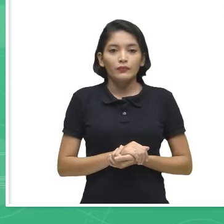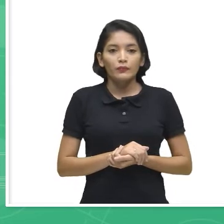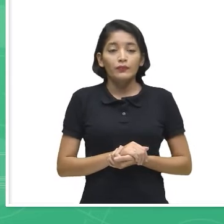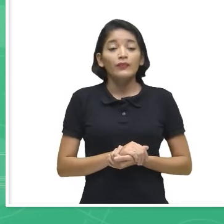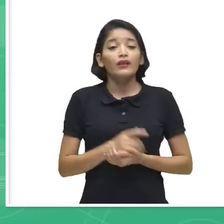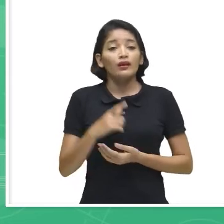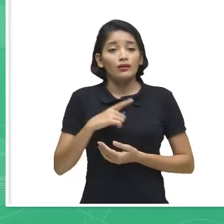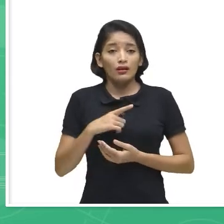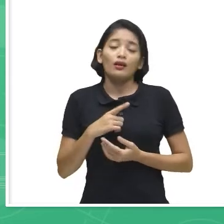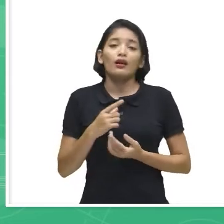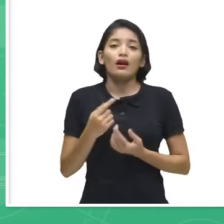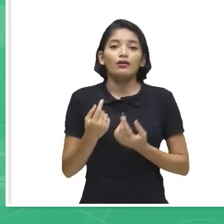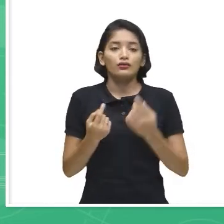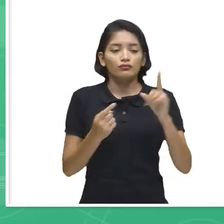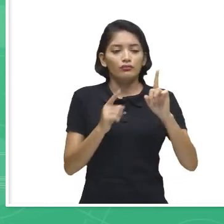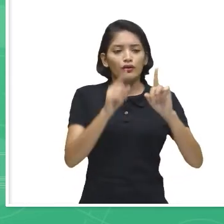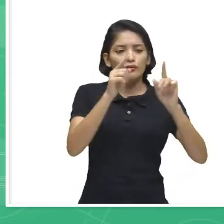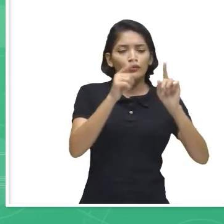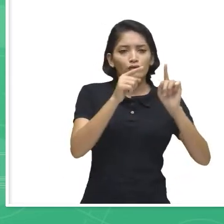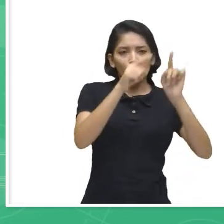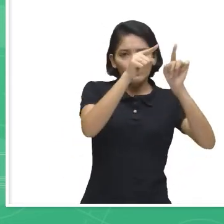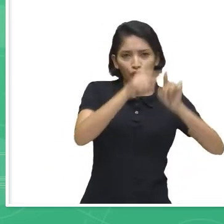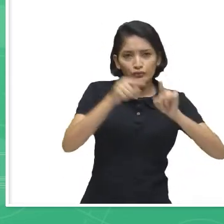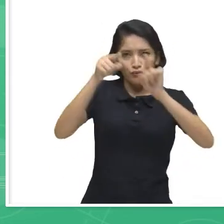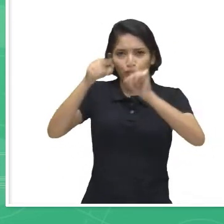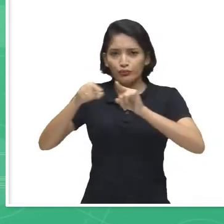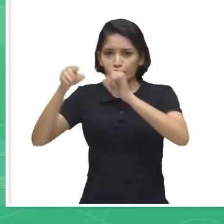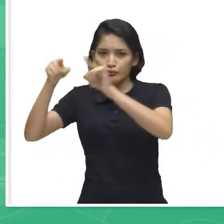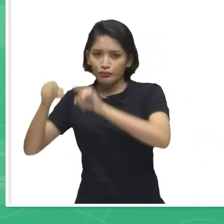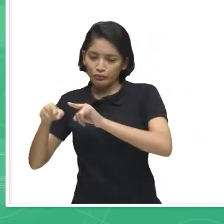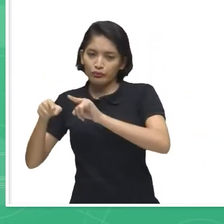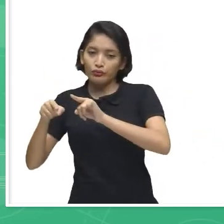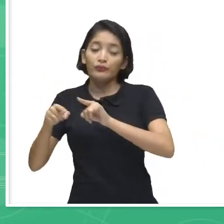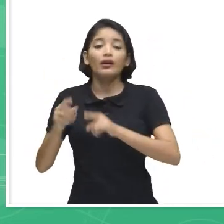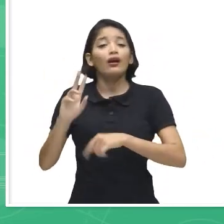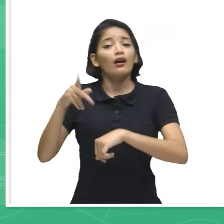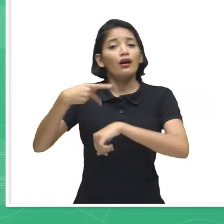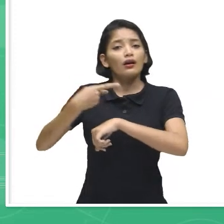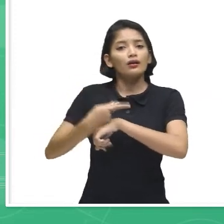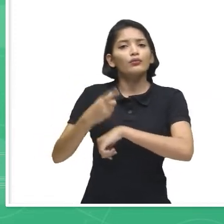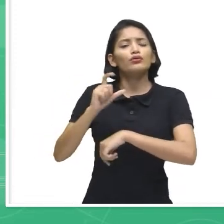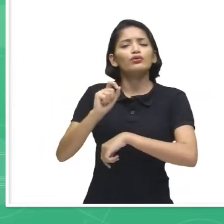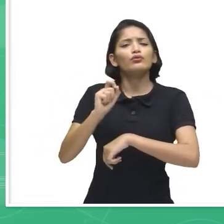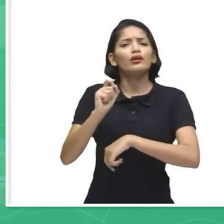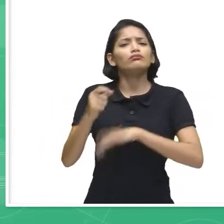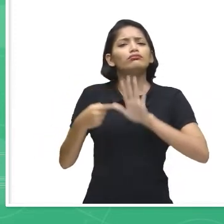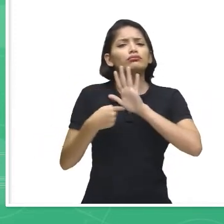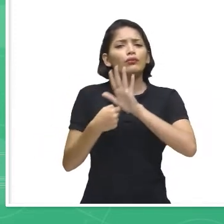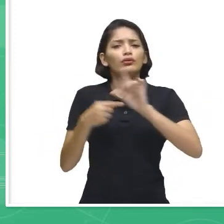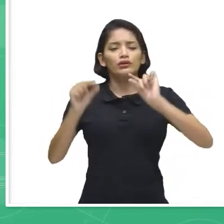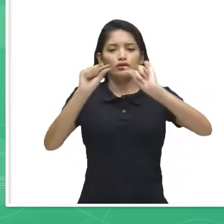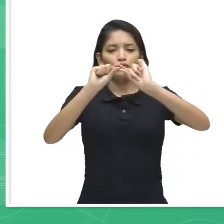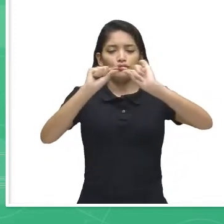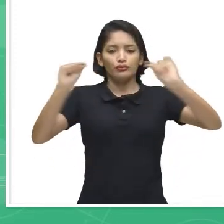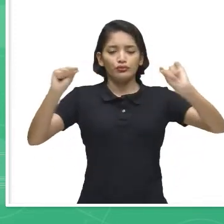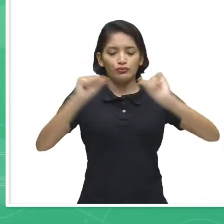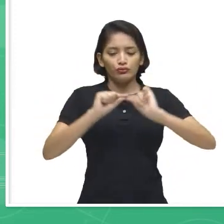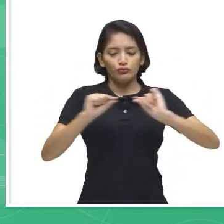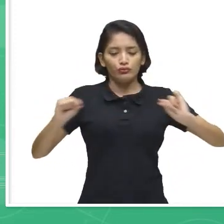placas paralelas, que são as superfícies equipotenciais. Na sequência, vai aparecer aí, olha, as nossas linhas de